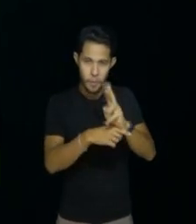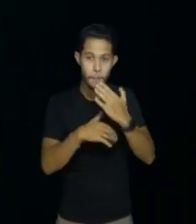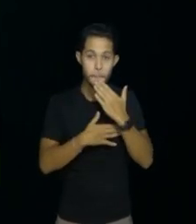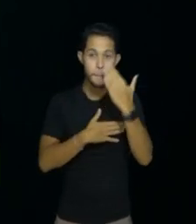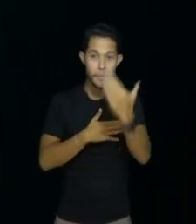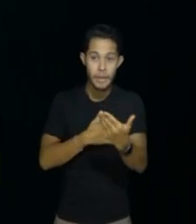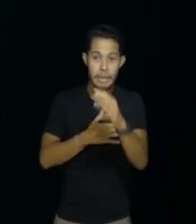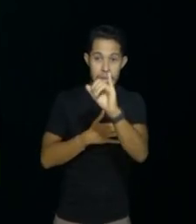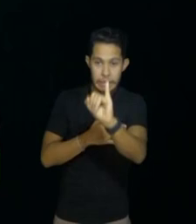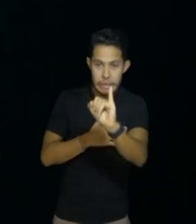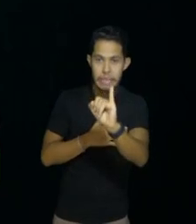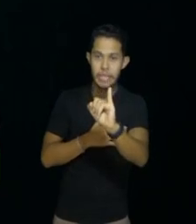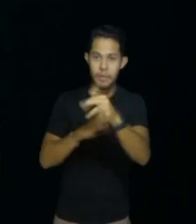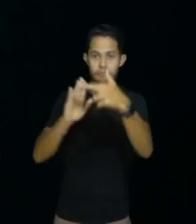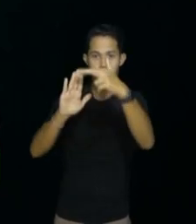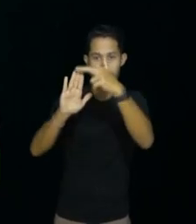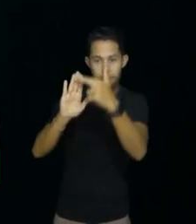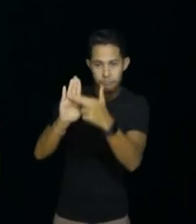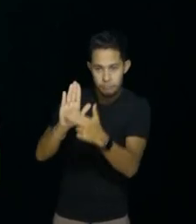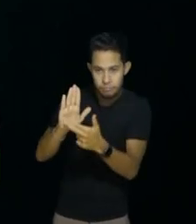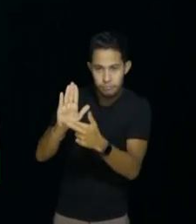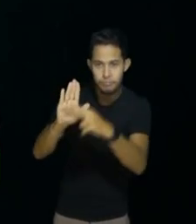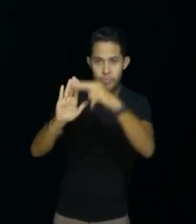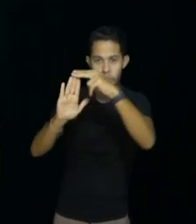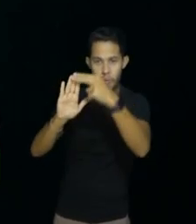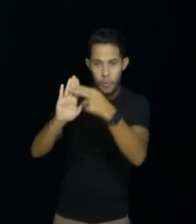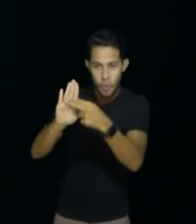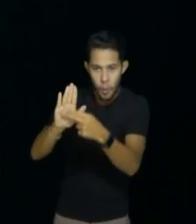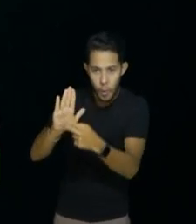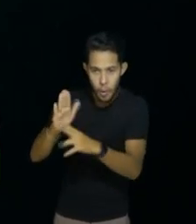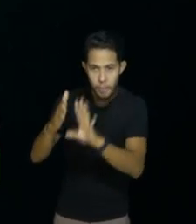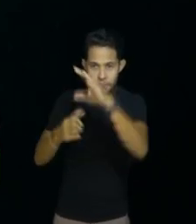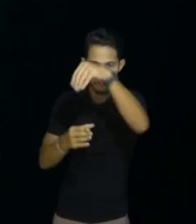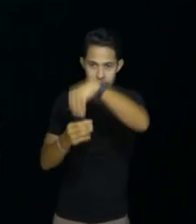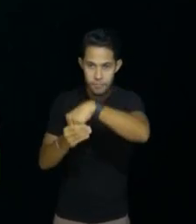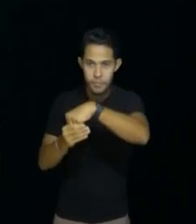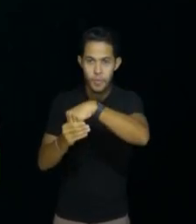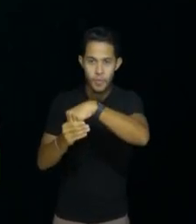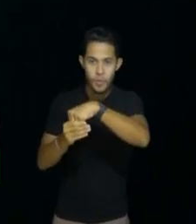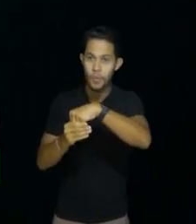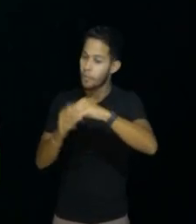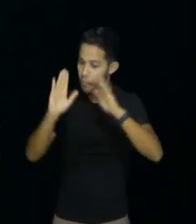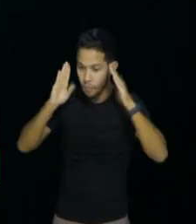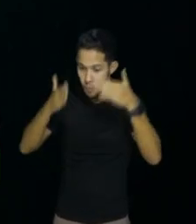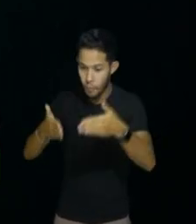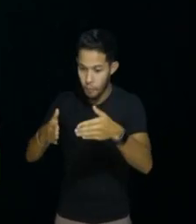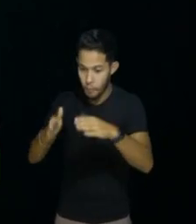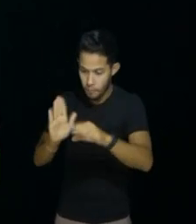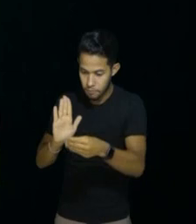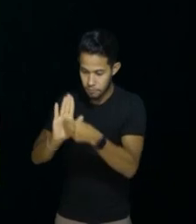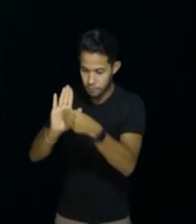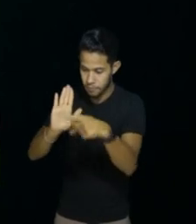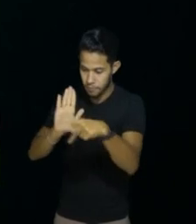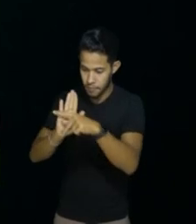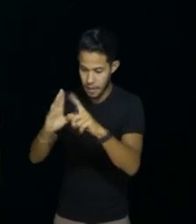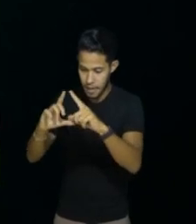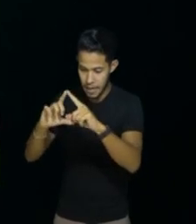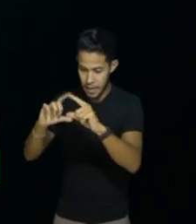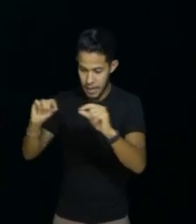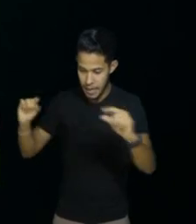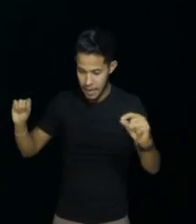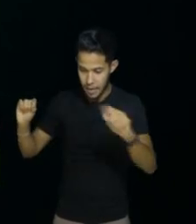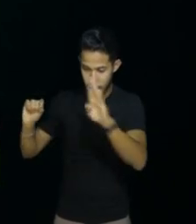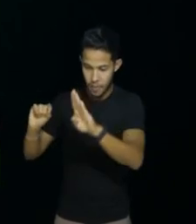interna regulamentadora para dar os parâmetros da linguiça Blumenau. Porque nós estamos falando de um produto diferenciado, um produto